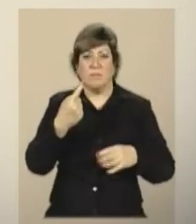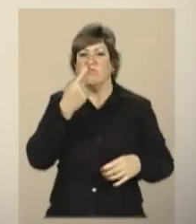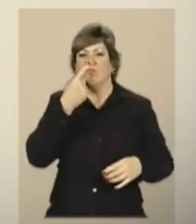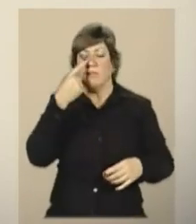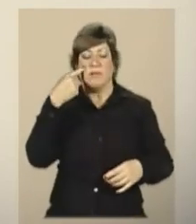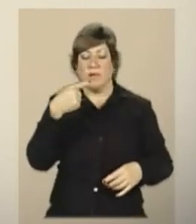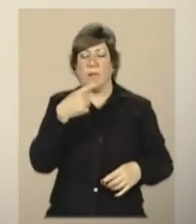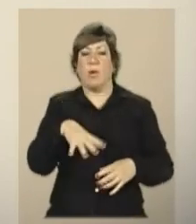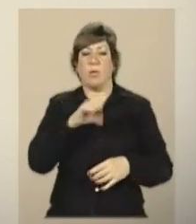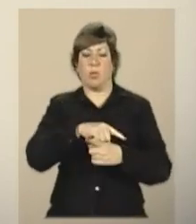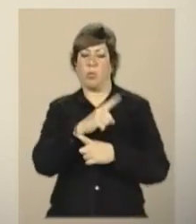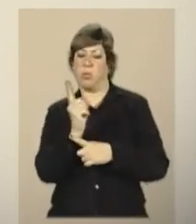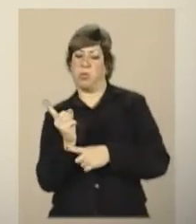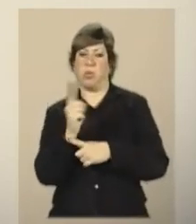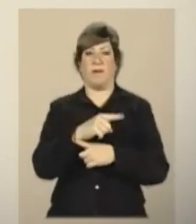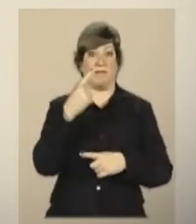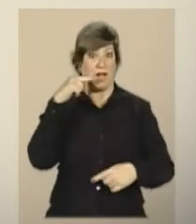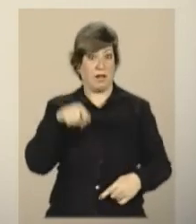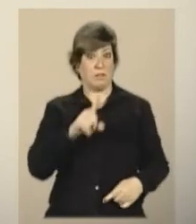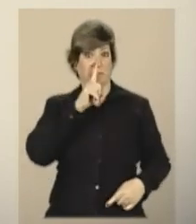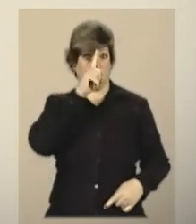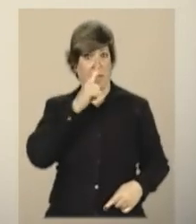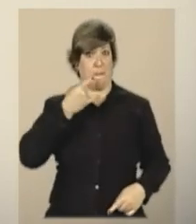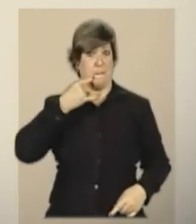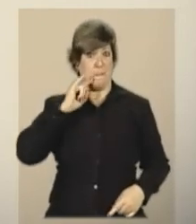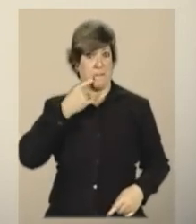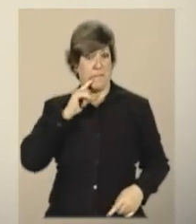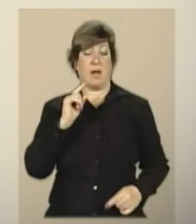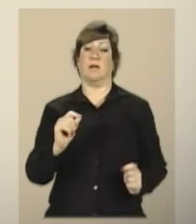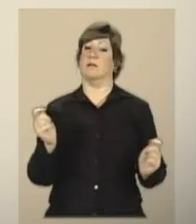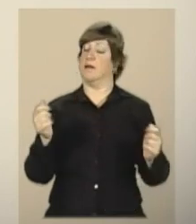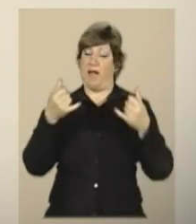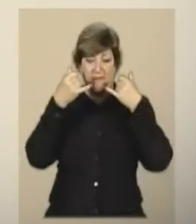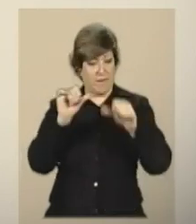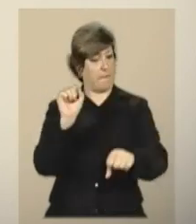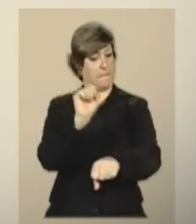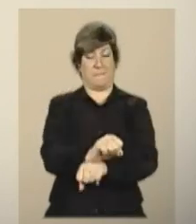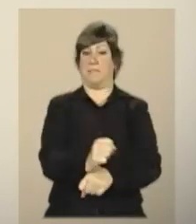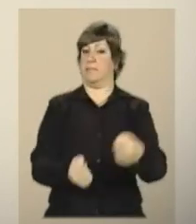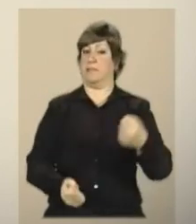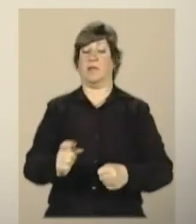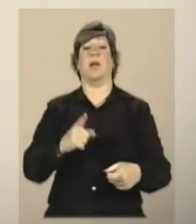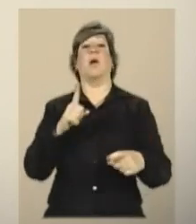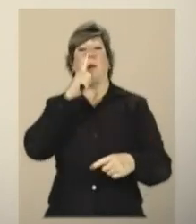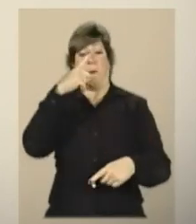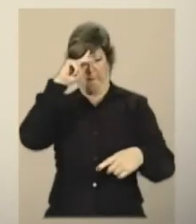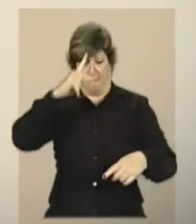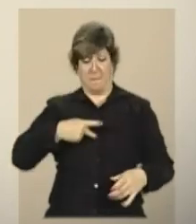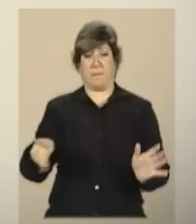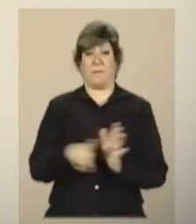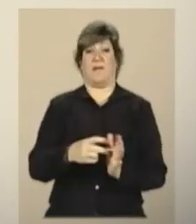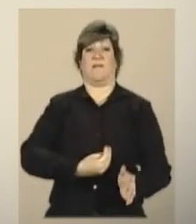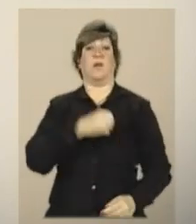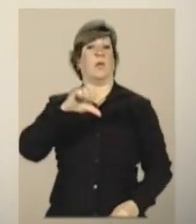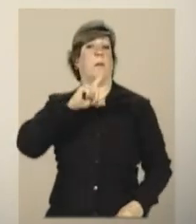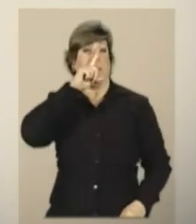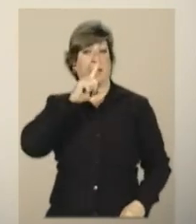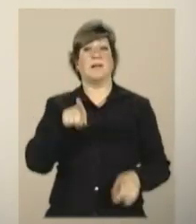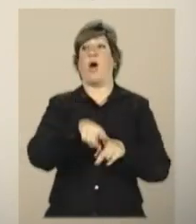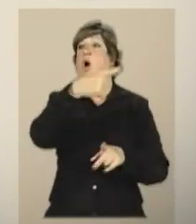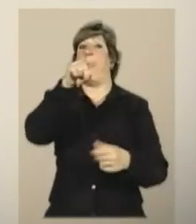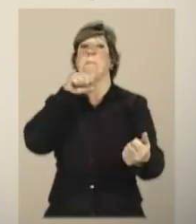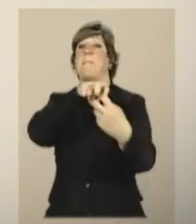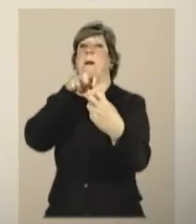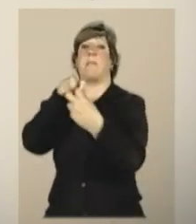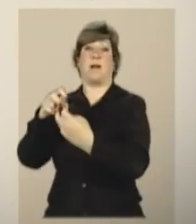evitar que as pessoas que consumiram bebidas alcoólicas continuem dirigindo e coloca em risco a sua própria vida EA vida dos